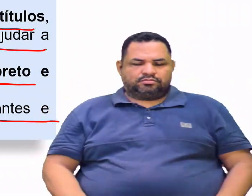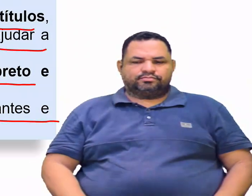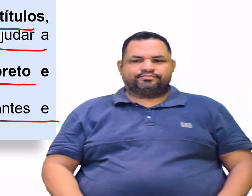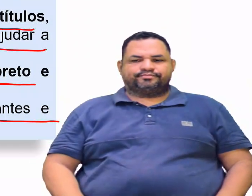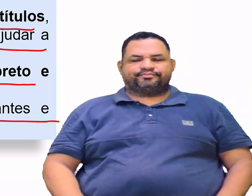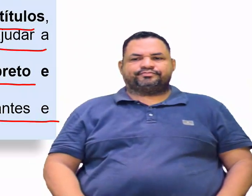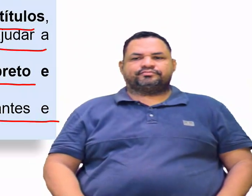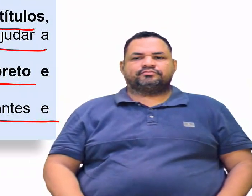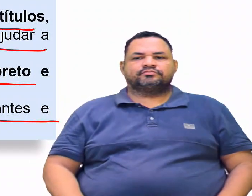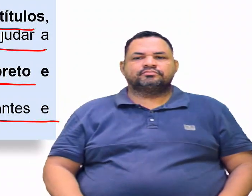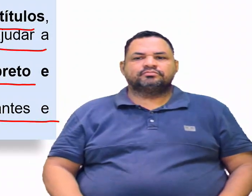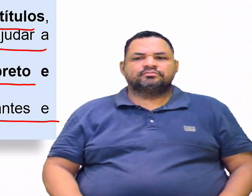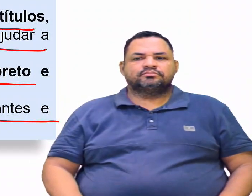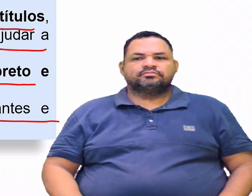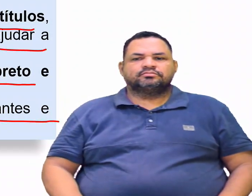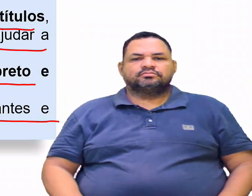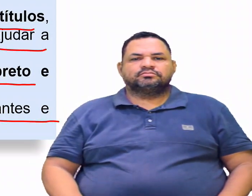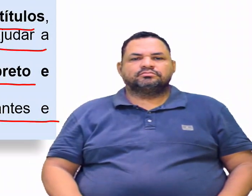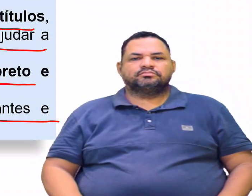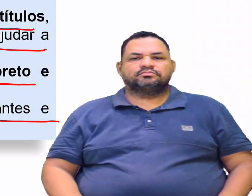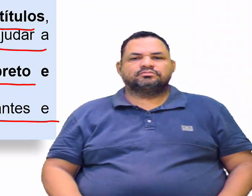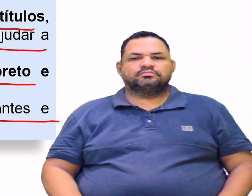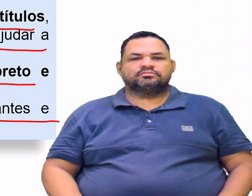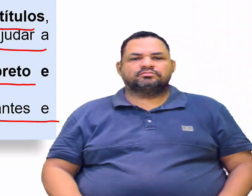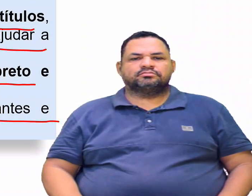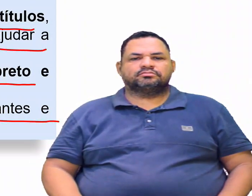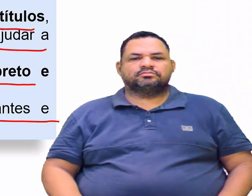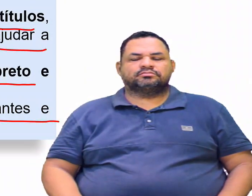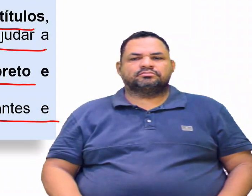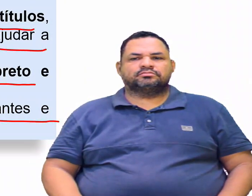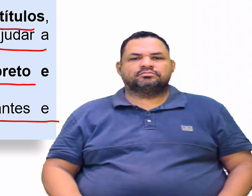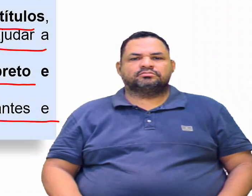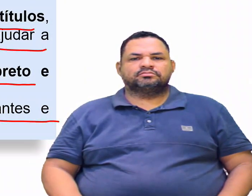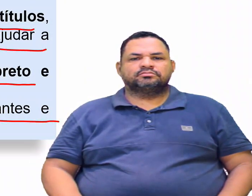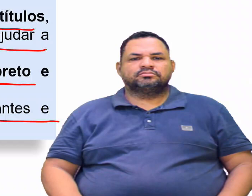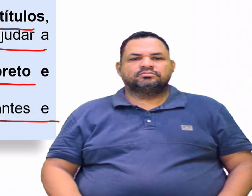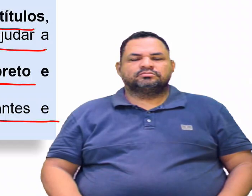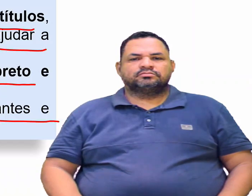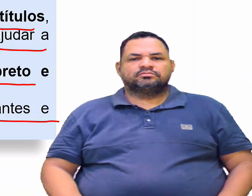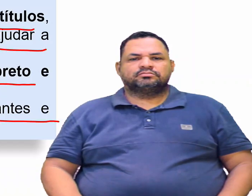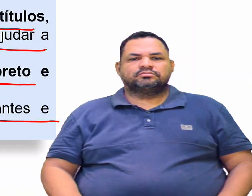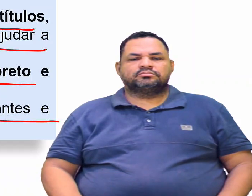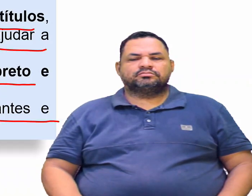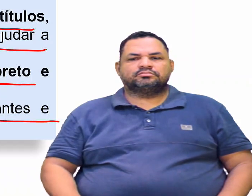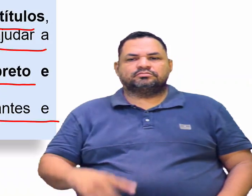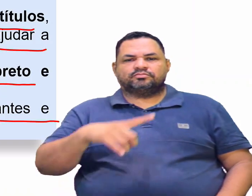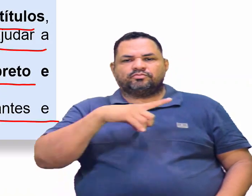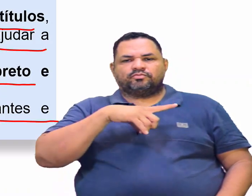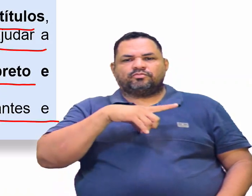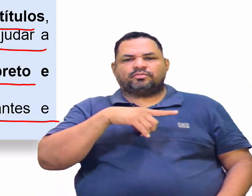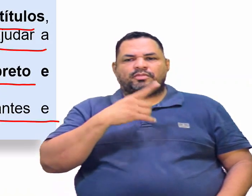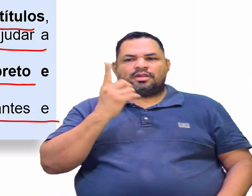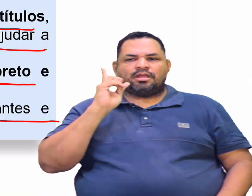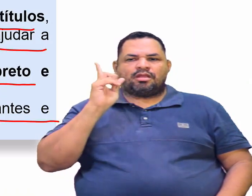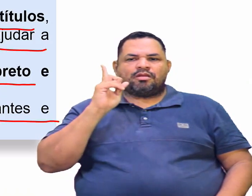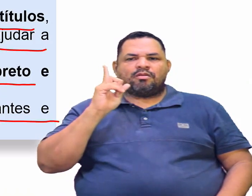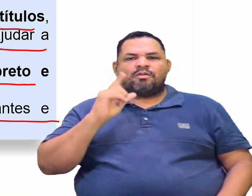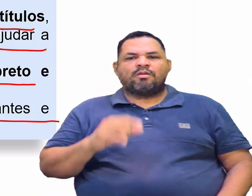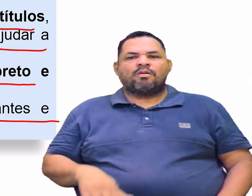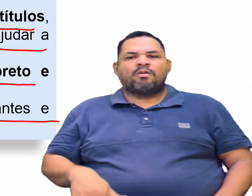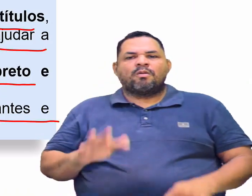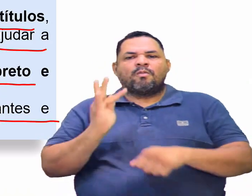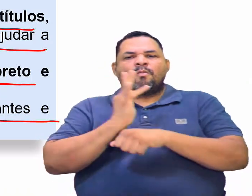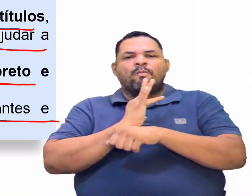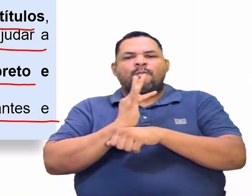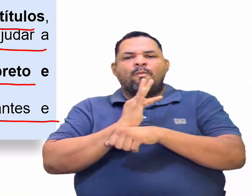contar. Então, essa é a importância assim, maravilhosa aqui, ó. Temos vendo aqui, ó,